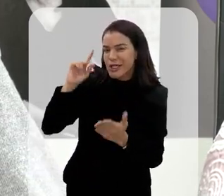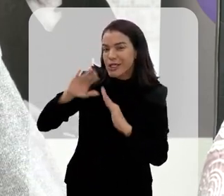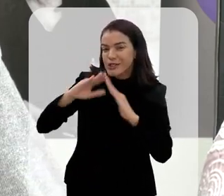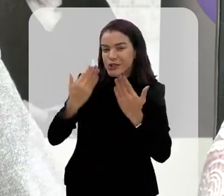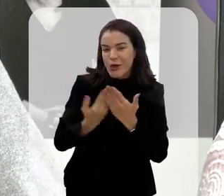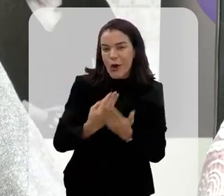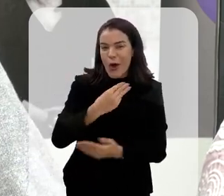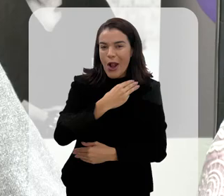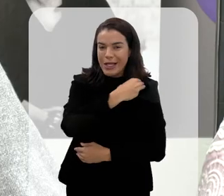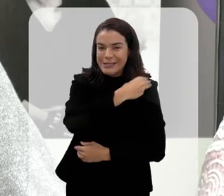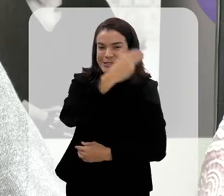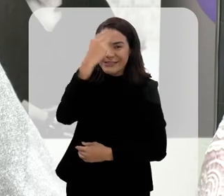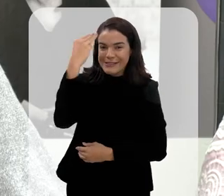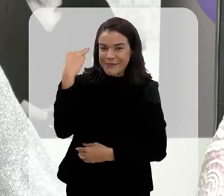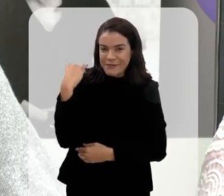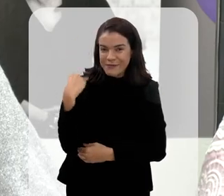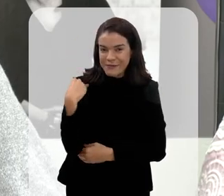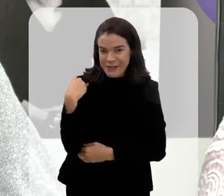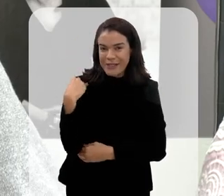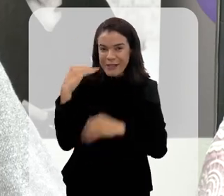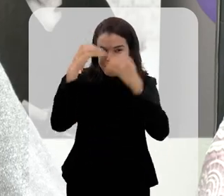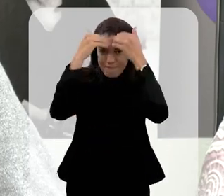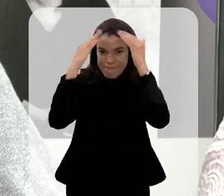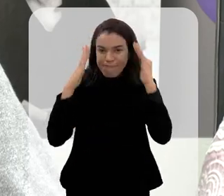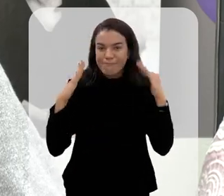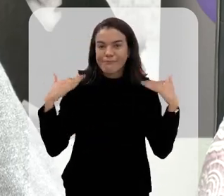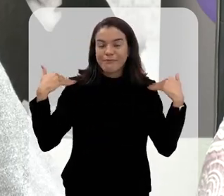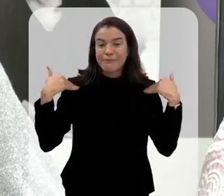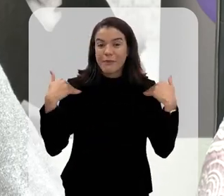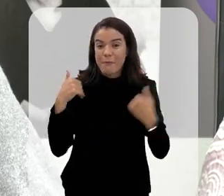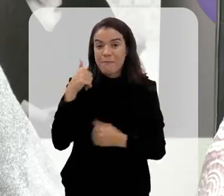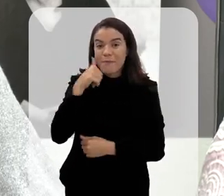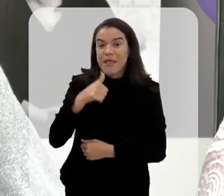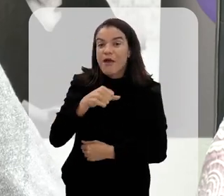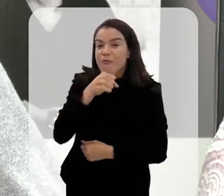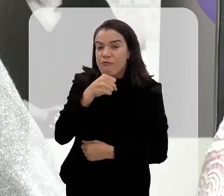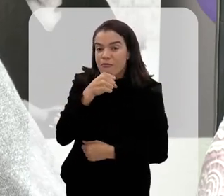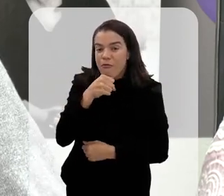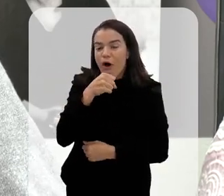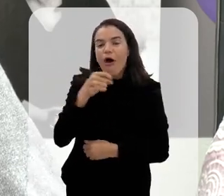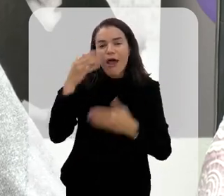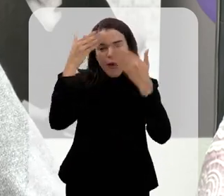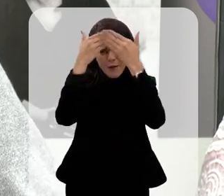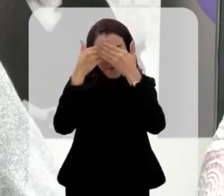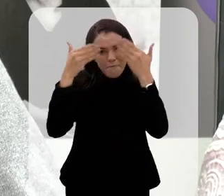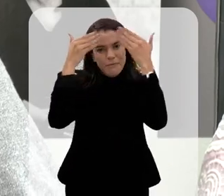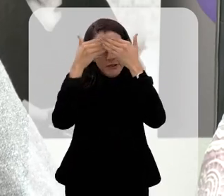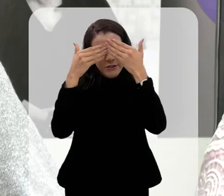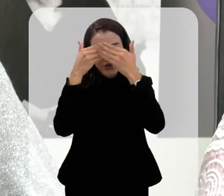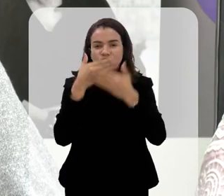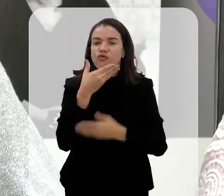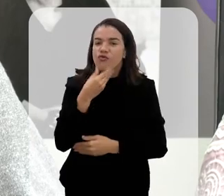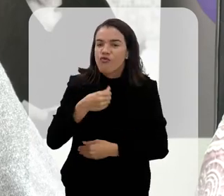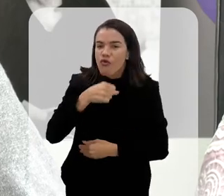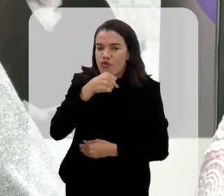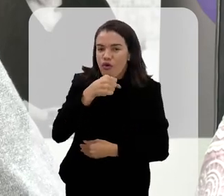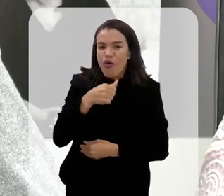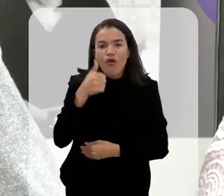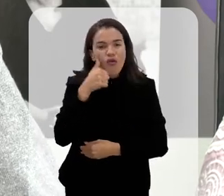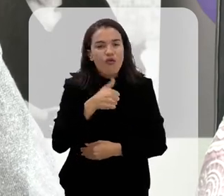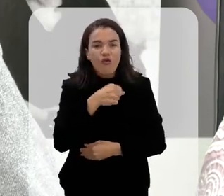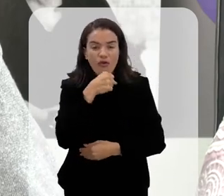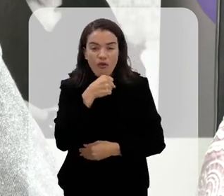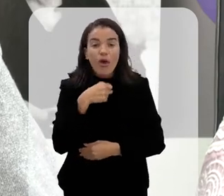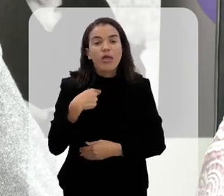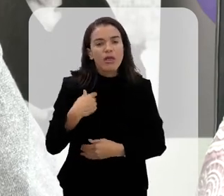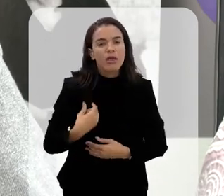né? Estudei, e meus pais, meus avós eram umbandistas, já falecidos, e sou praticante